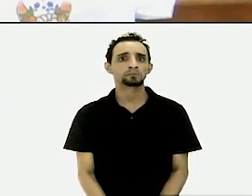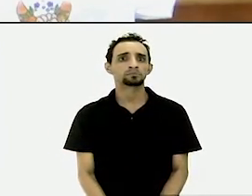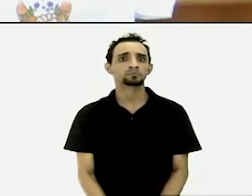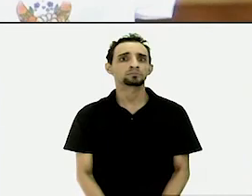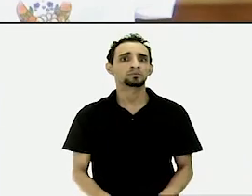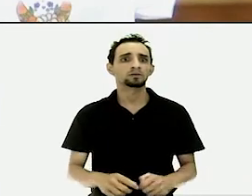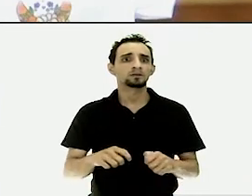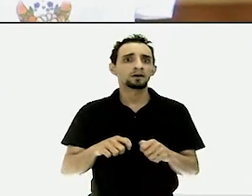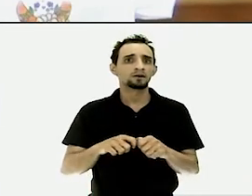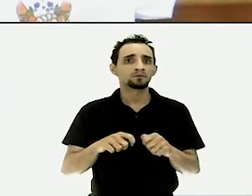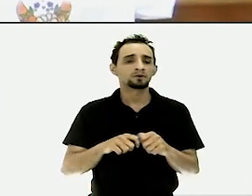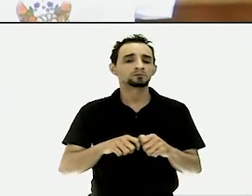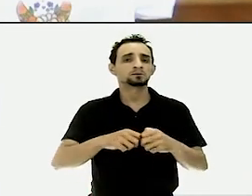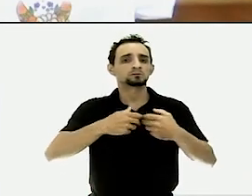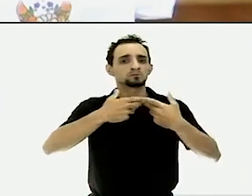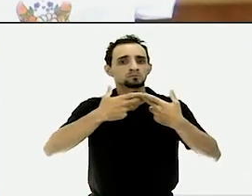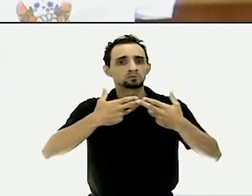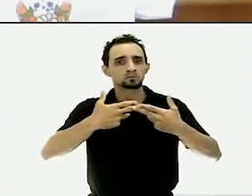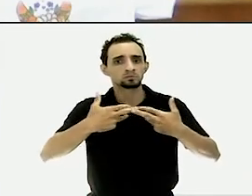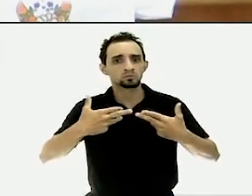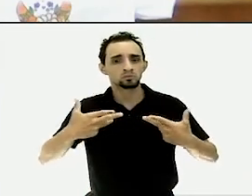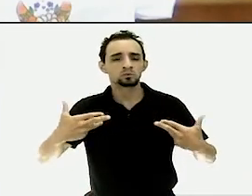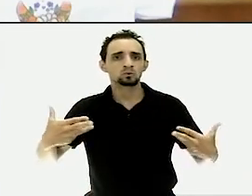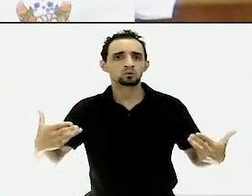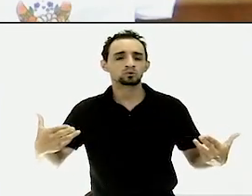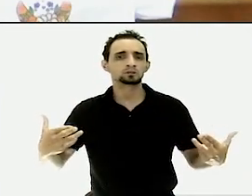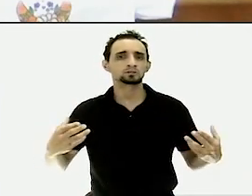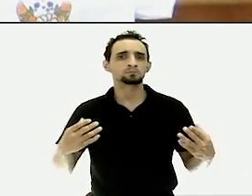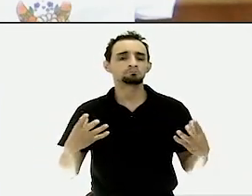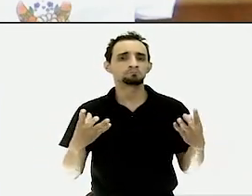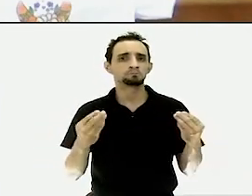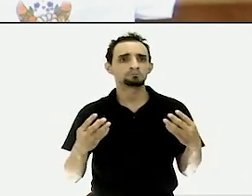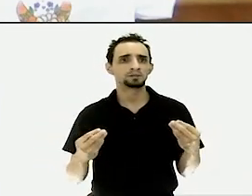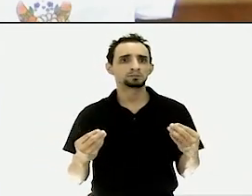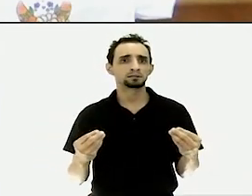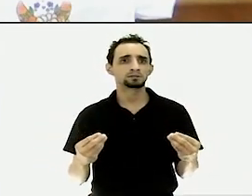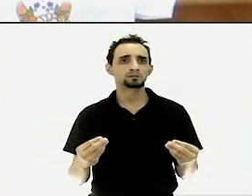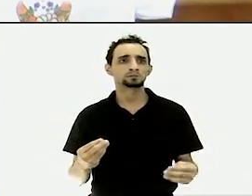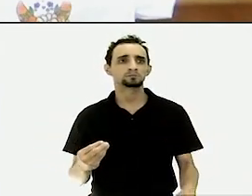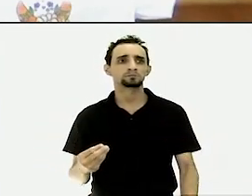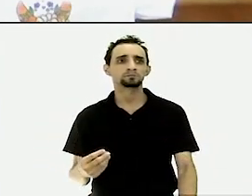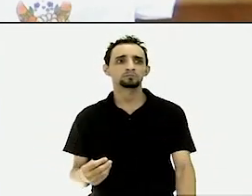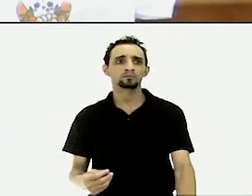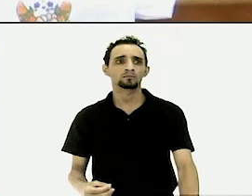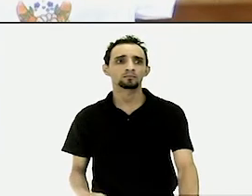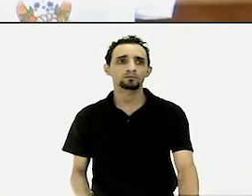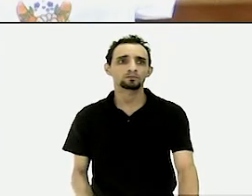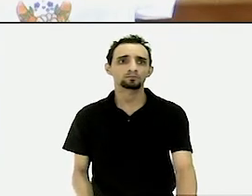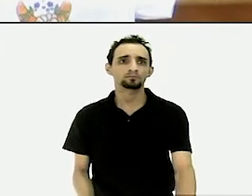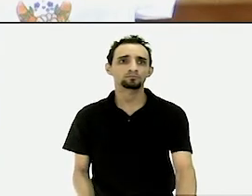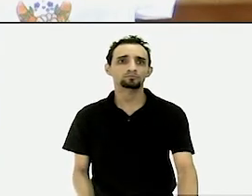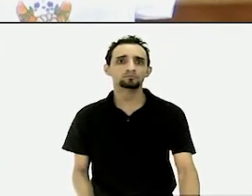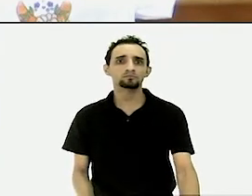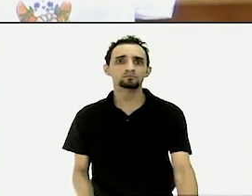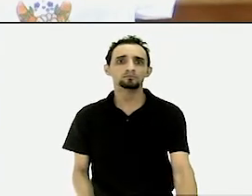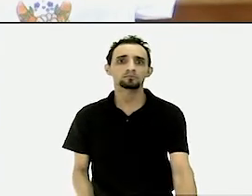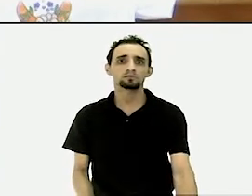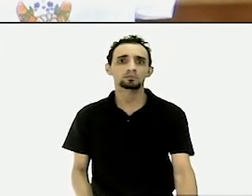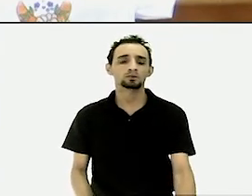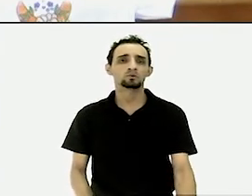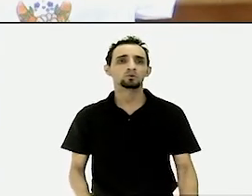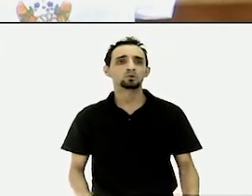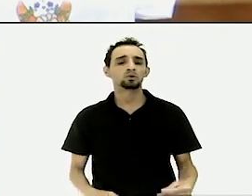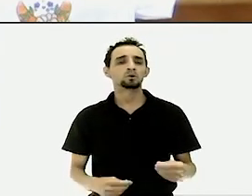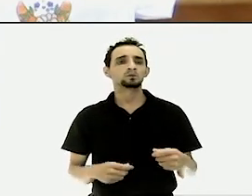Lei, do Executivo, ele ser ampliado para dar uma sustentabilidade e até uma segurança para as nossas crianças, para os